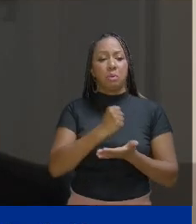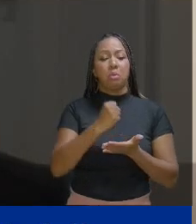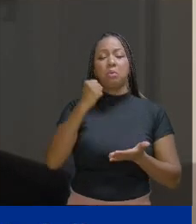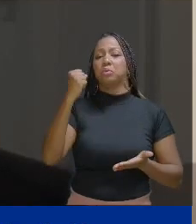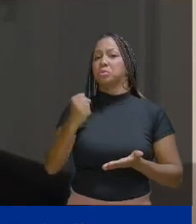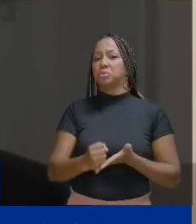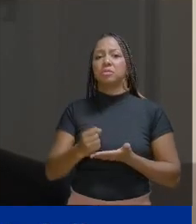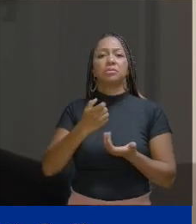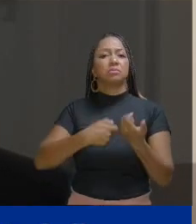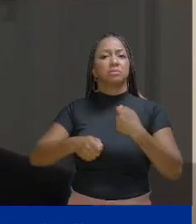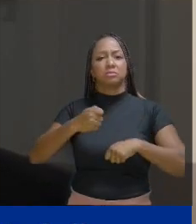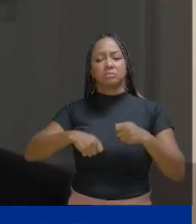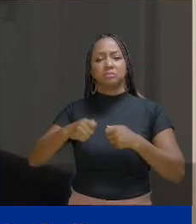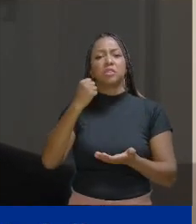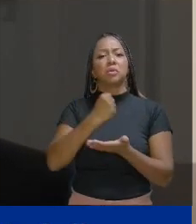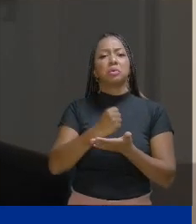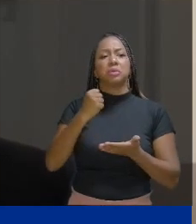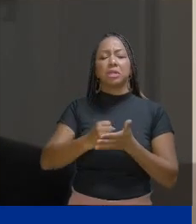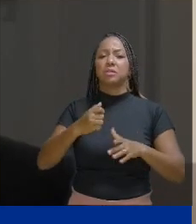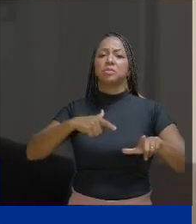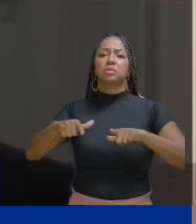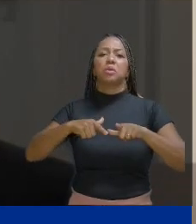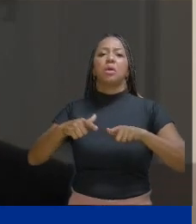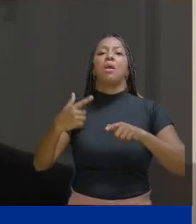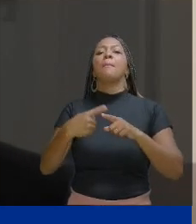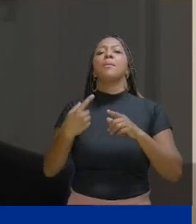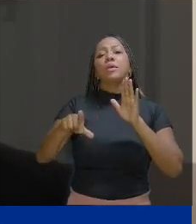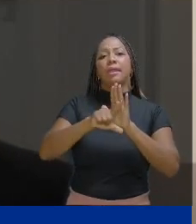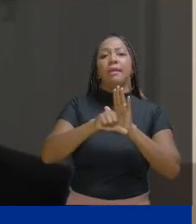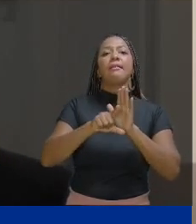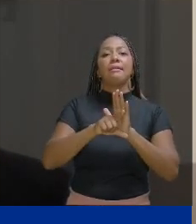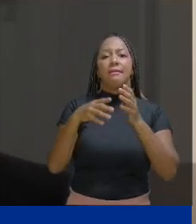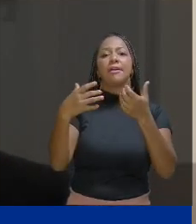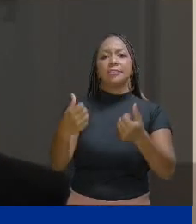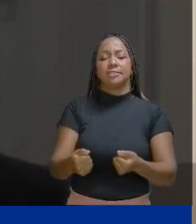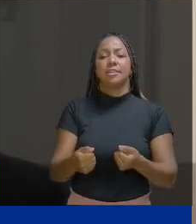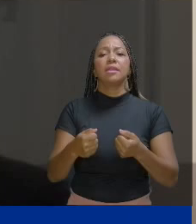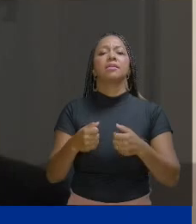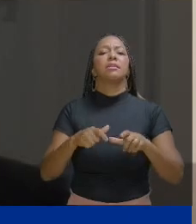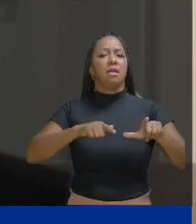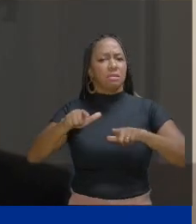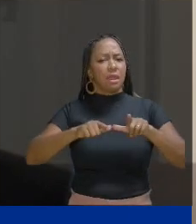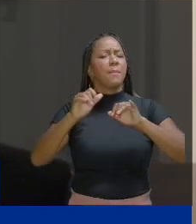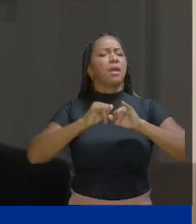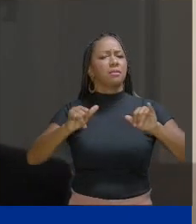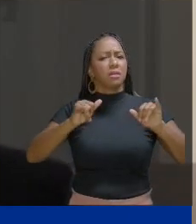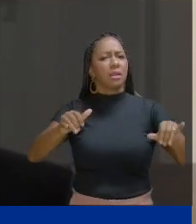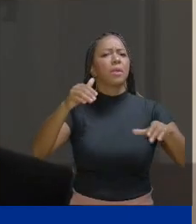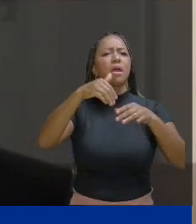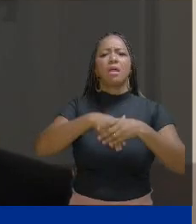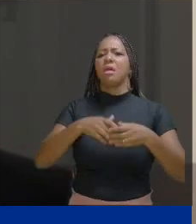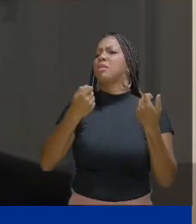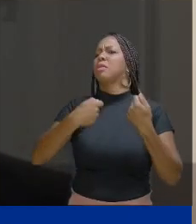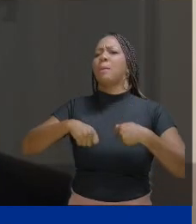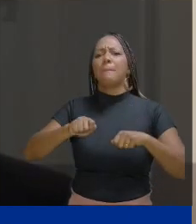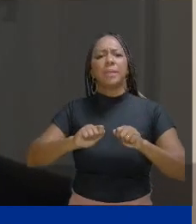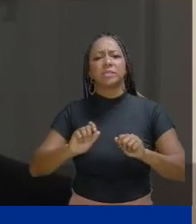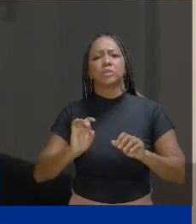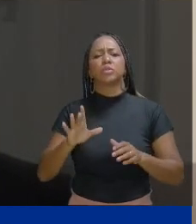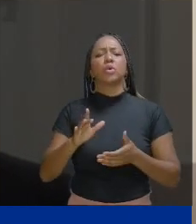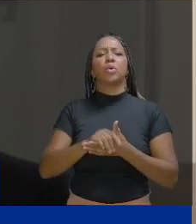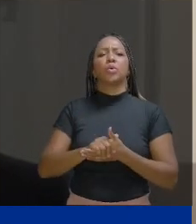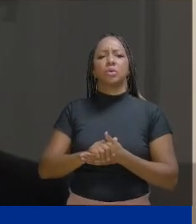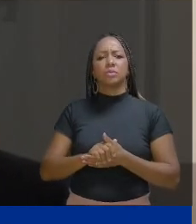contrato administrativo, contrato de trabalho, porque a lei eleitoral permite que o trabalho na campanha eleitoral não se dê apenas por meio